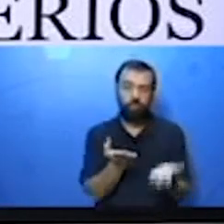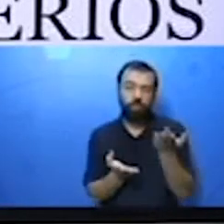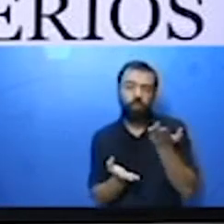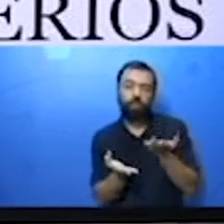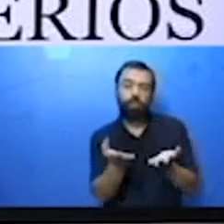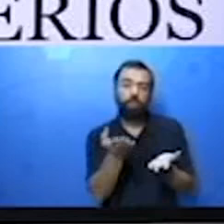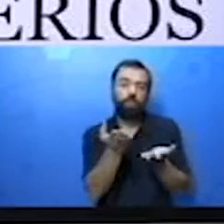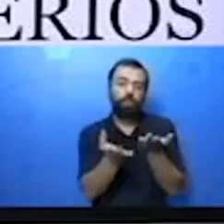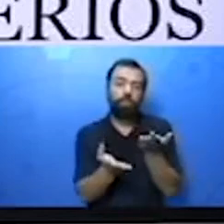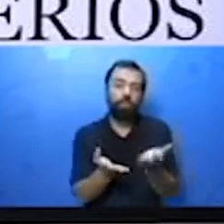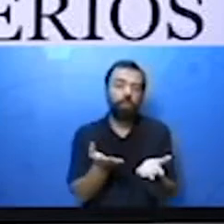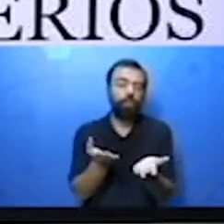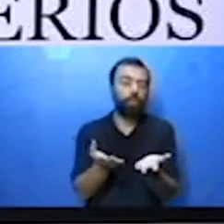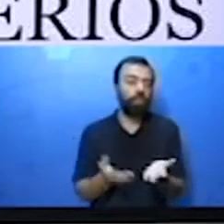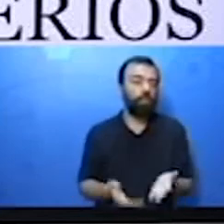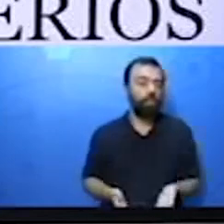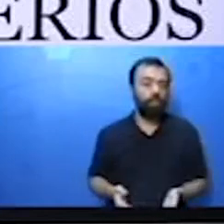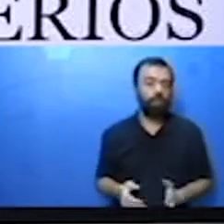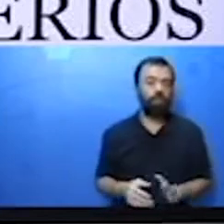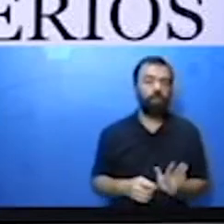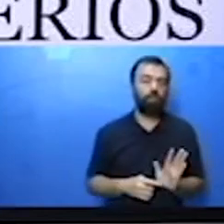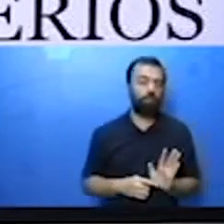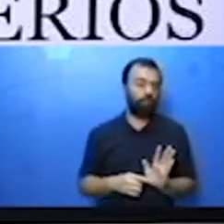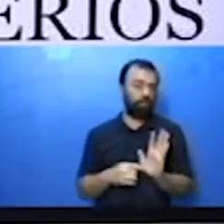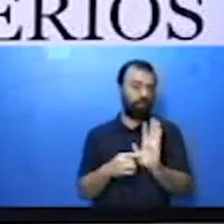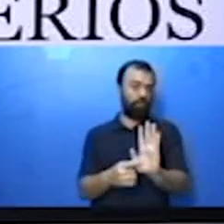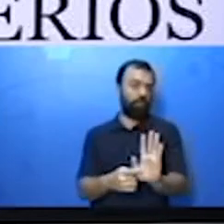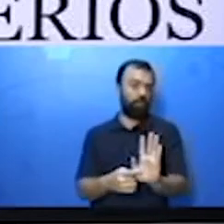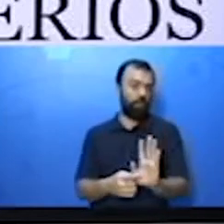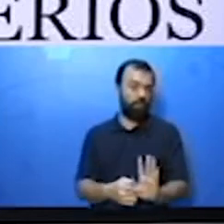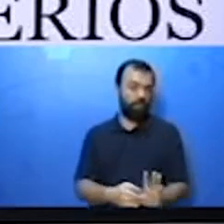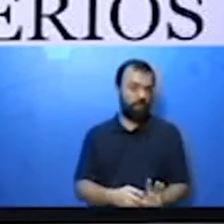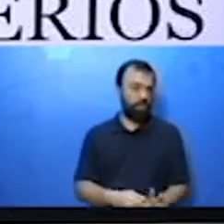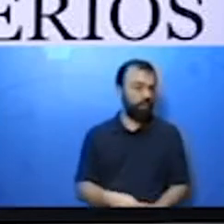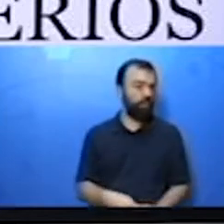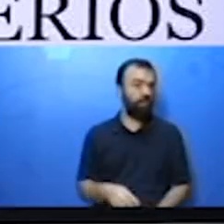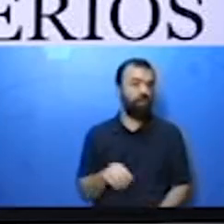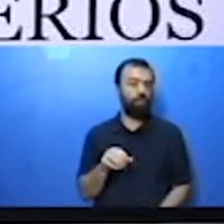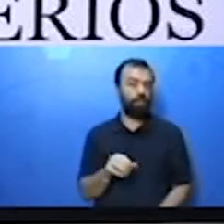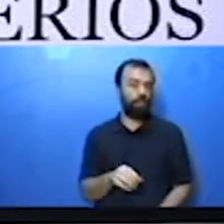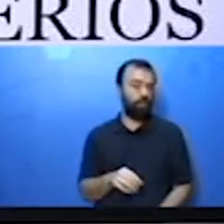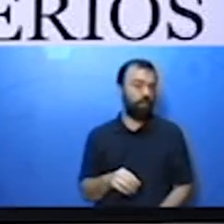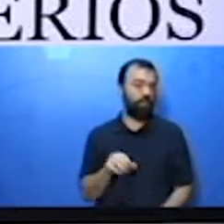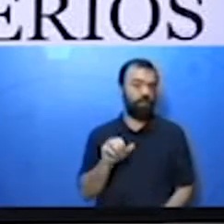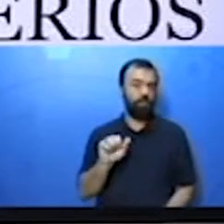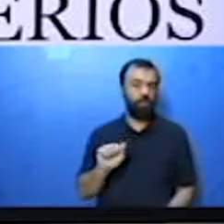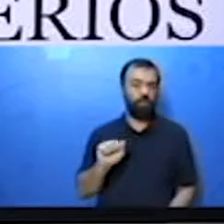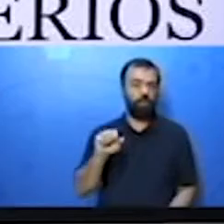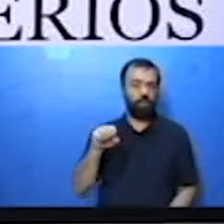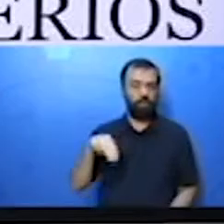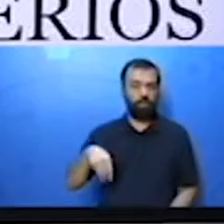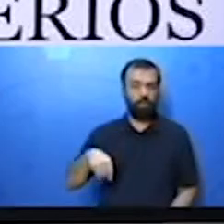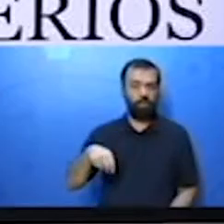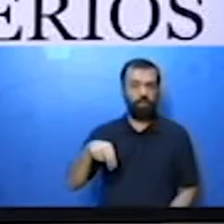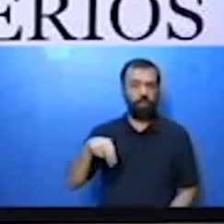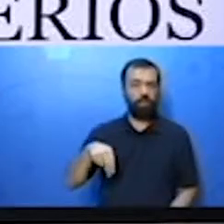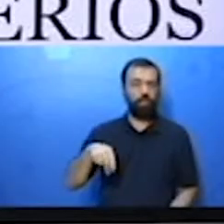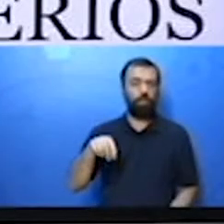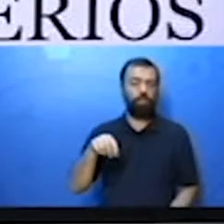pela Agência de Vigilância Sanitária, que é a Anvisa, e aprovados pelo Ministério da